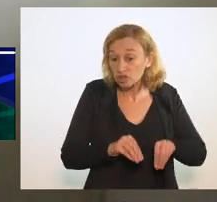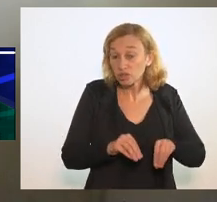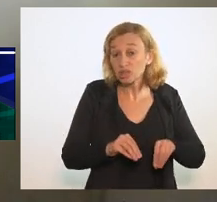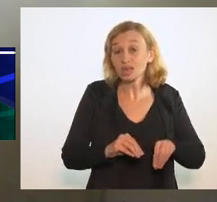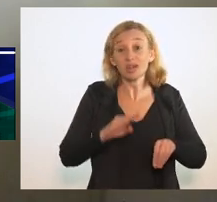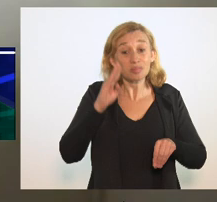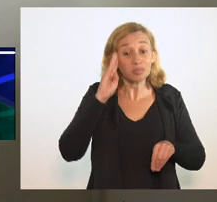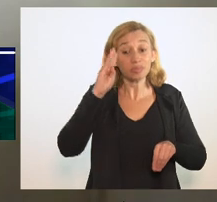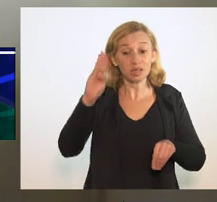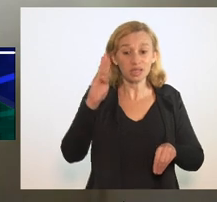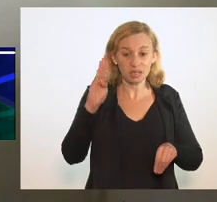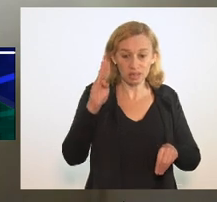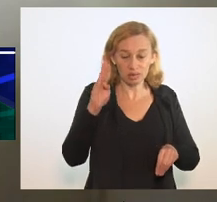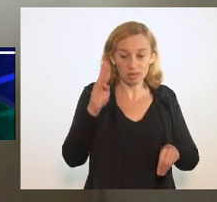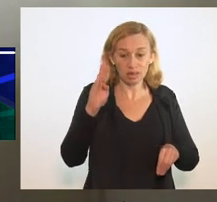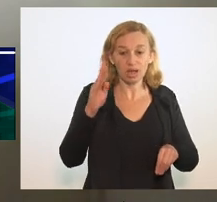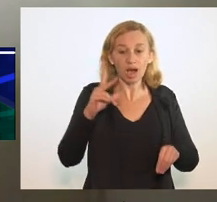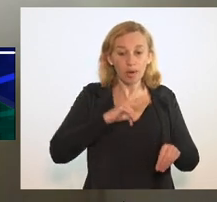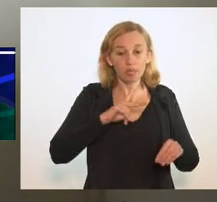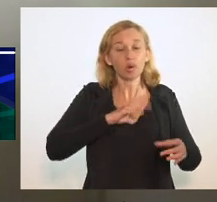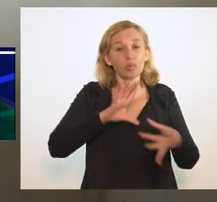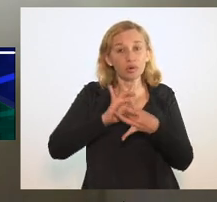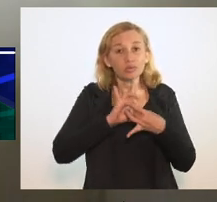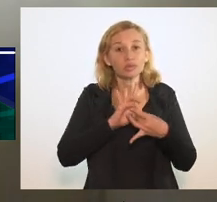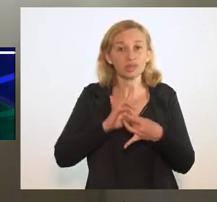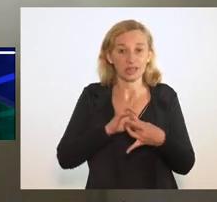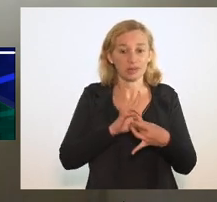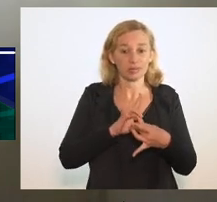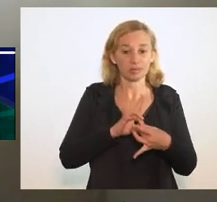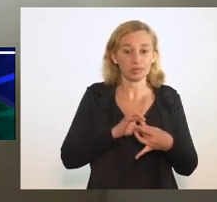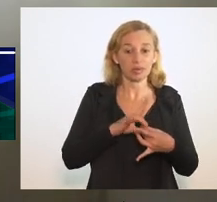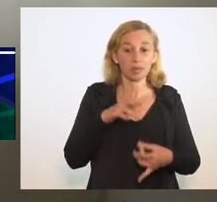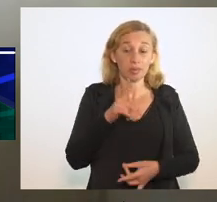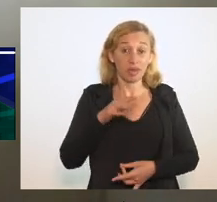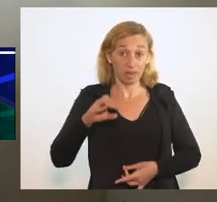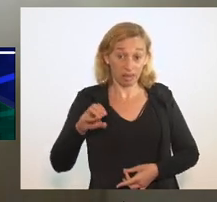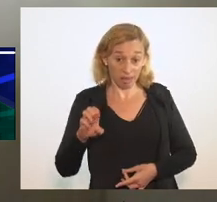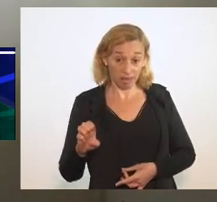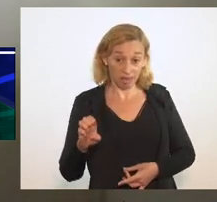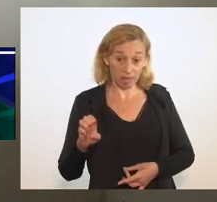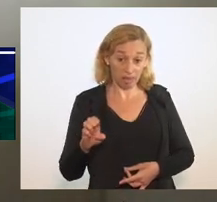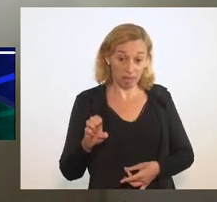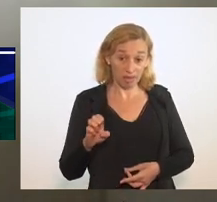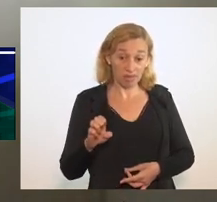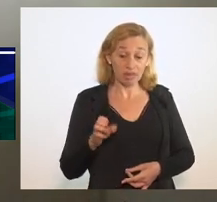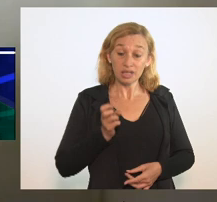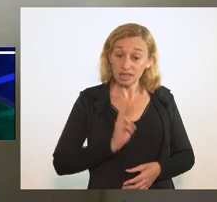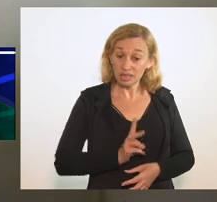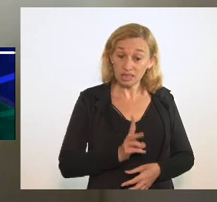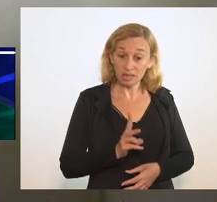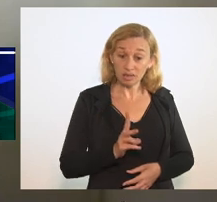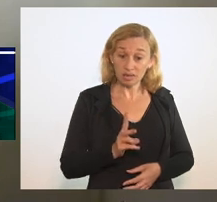inclusive, a própria União, que no Reut, na PE, fica, como sempre,